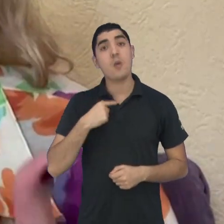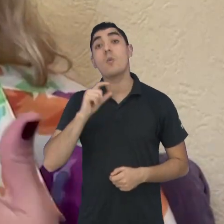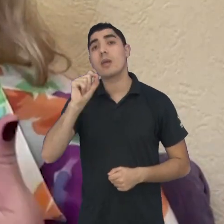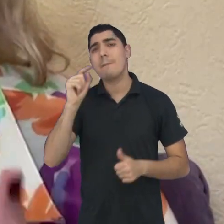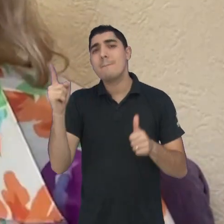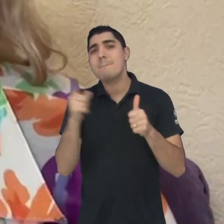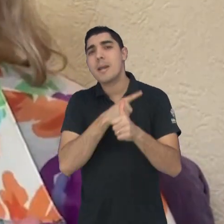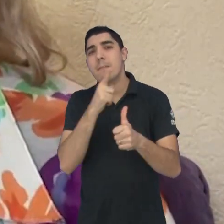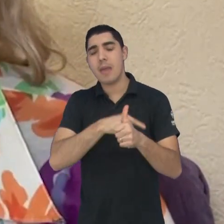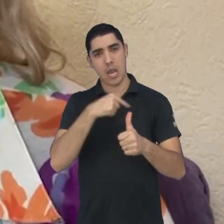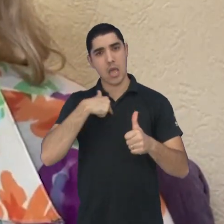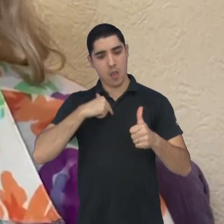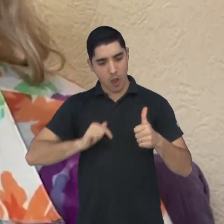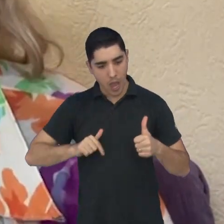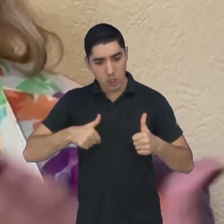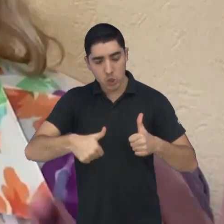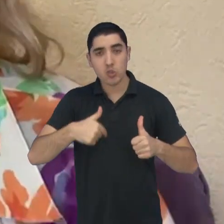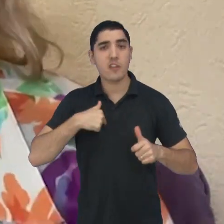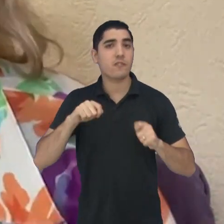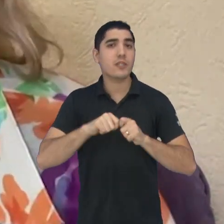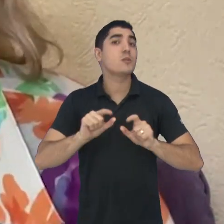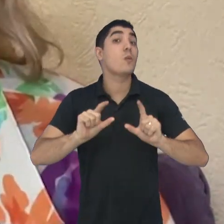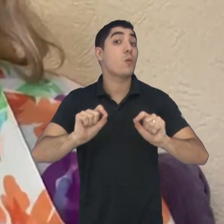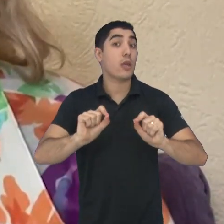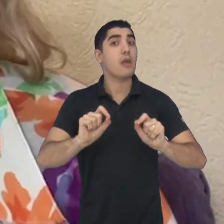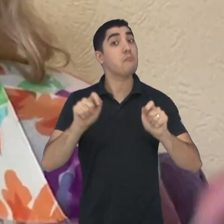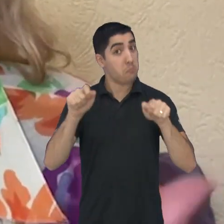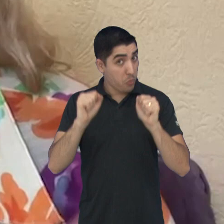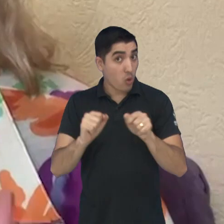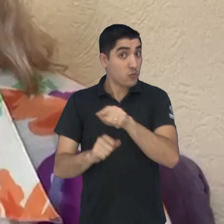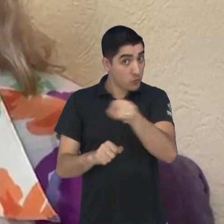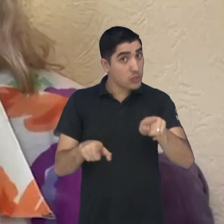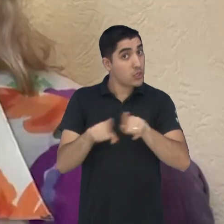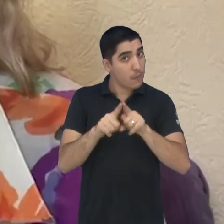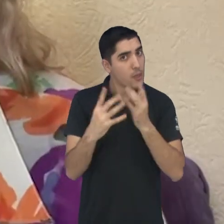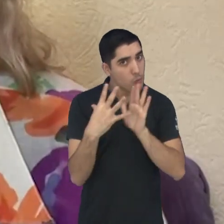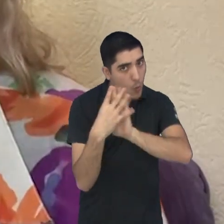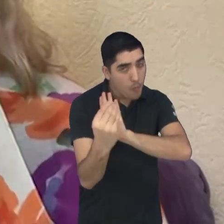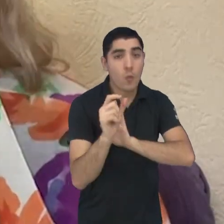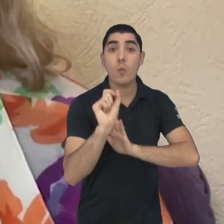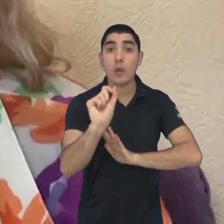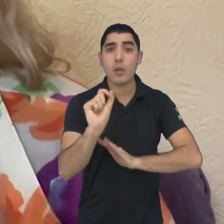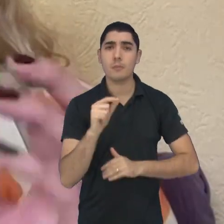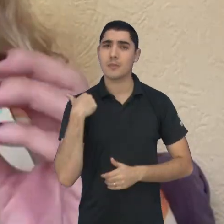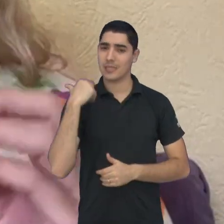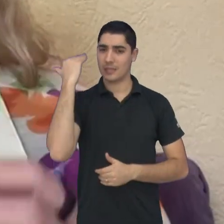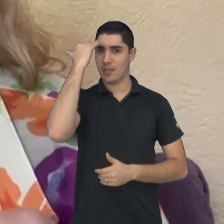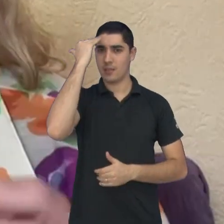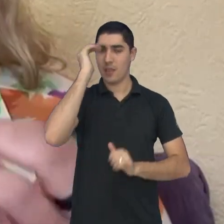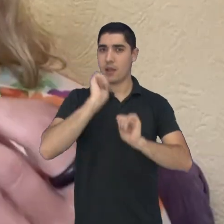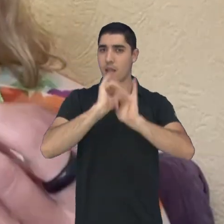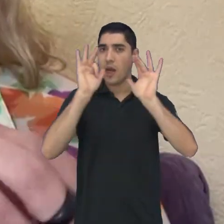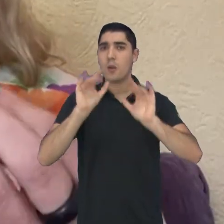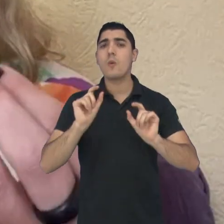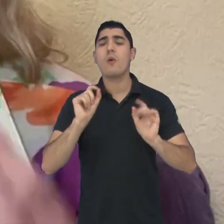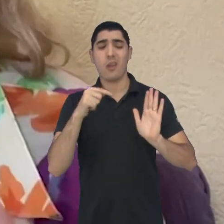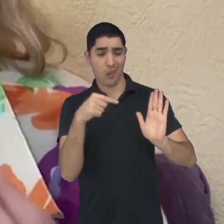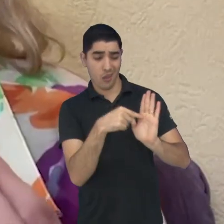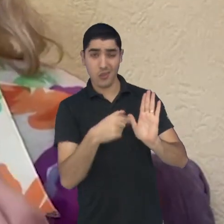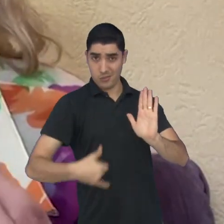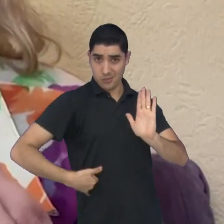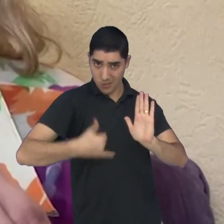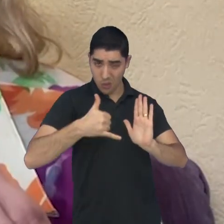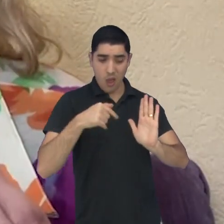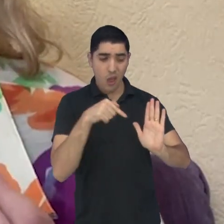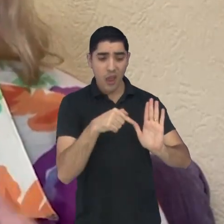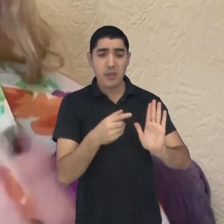fundamental que fez toda a diferença para mim e que pode fazer para você é eu entender qual é o papel que a tela desempenhava